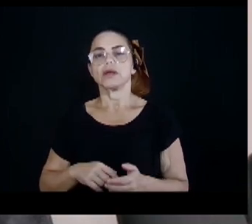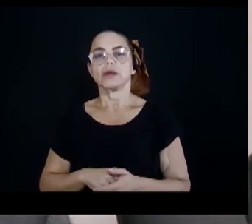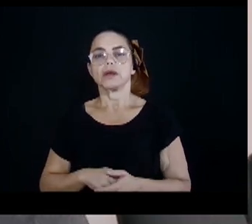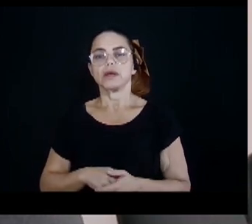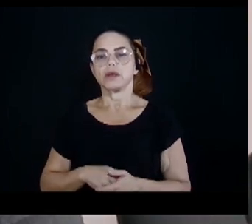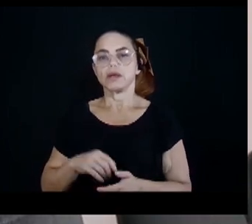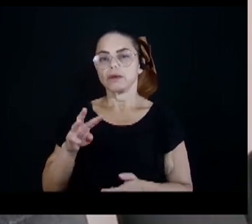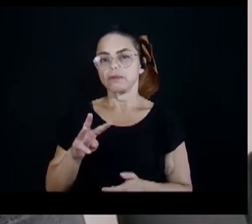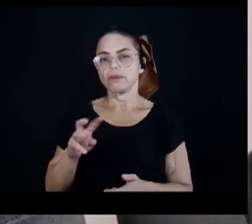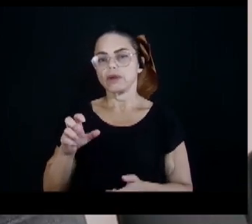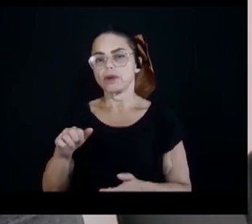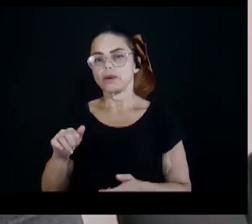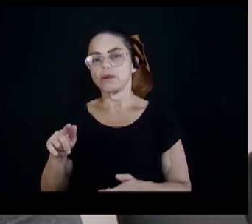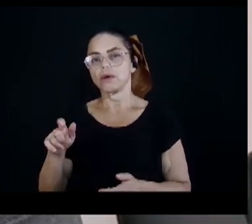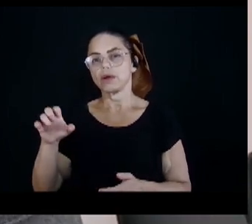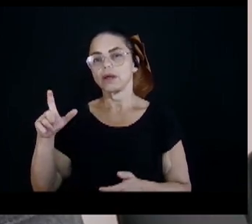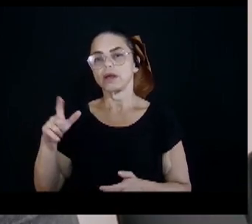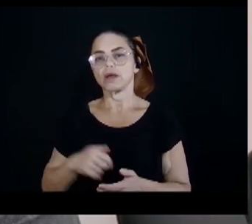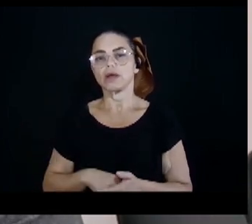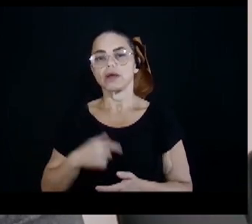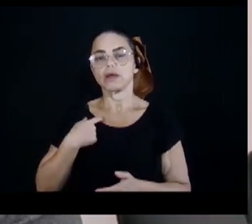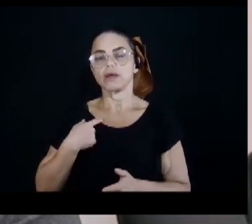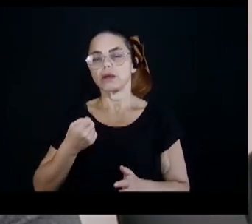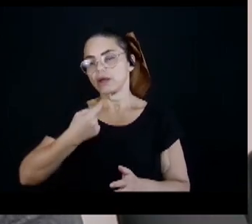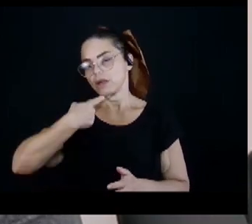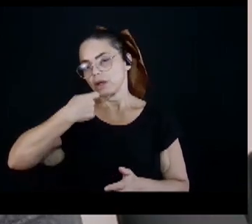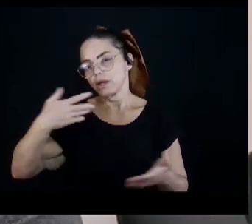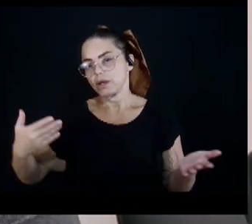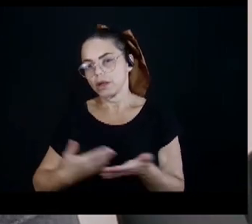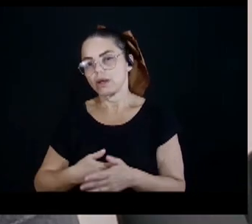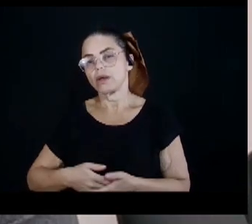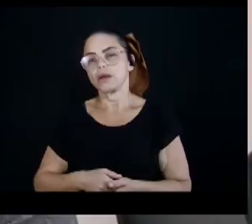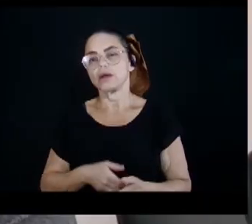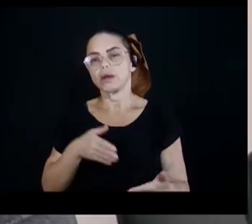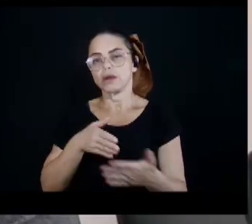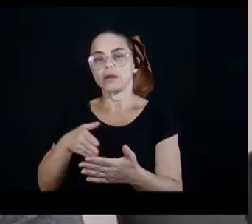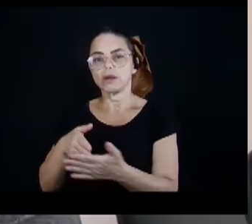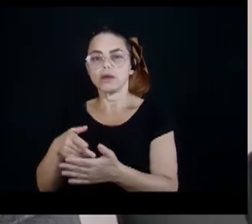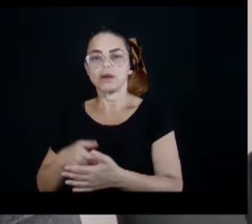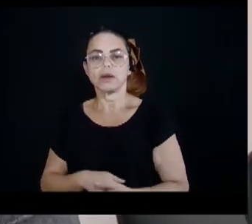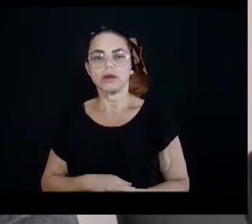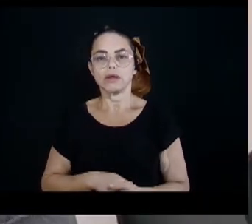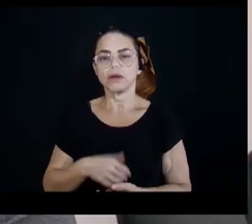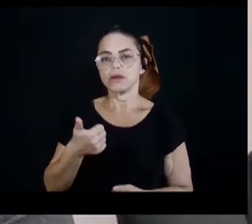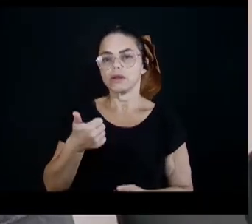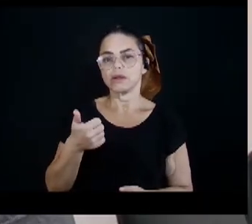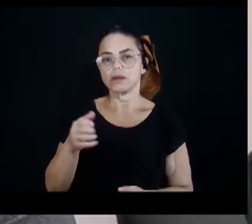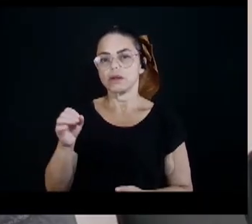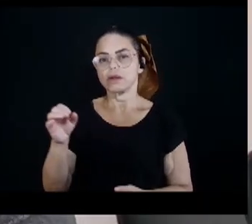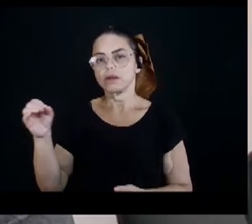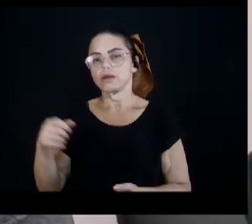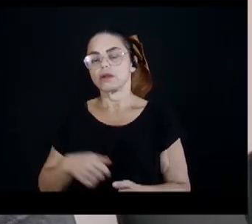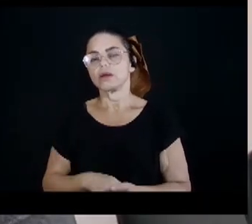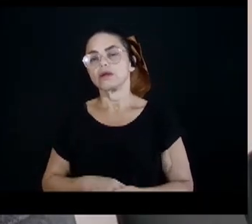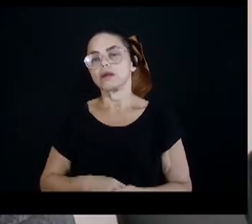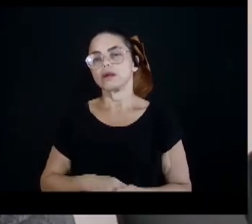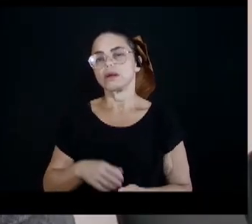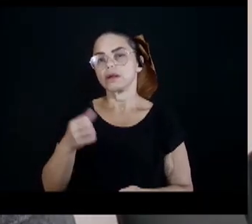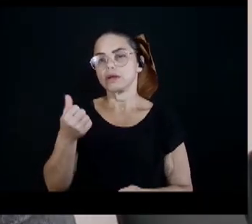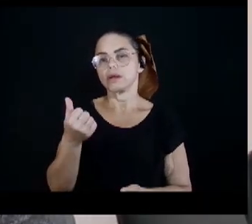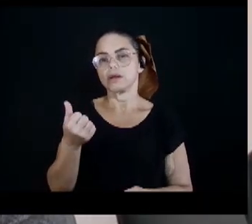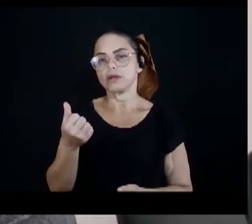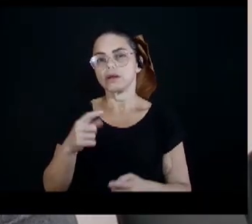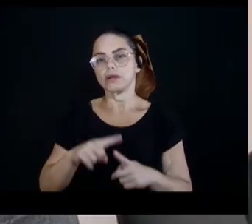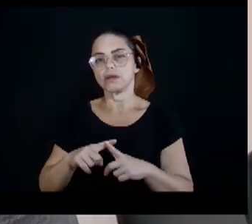E esses medicamentos hoje, o Ozempic mesmo, está por volta de R$600, parcelado em 6 vezes em qualquer farmácia que você